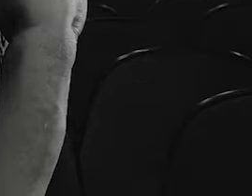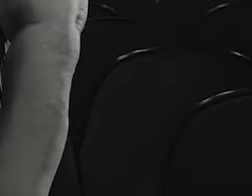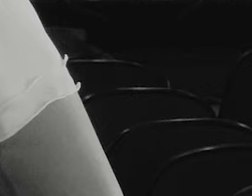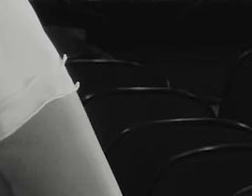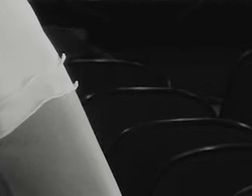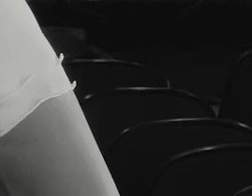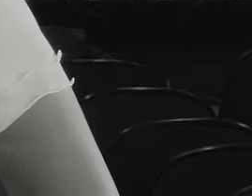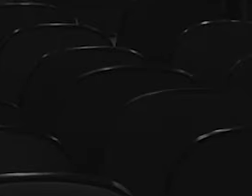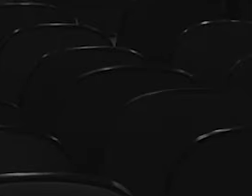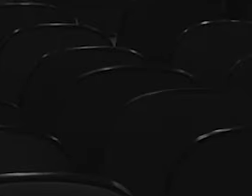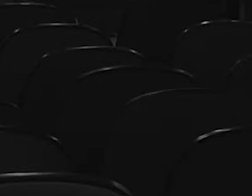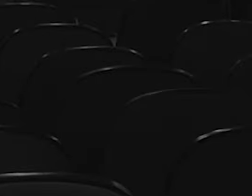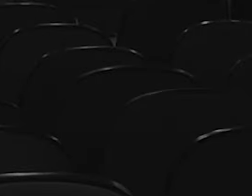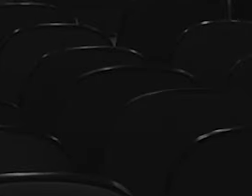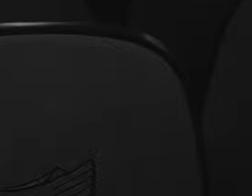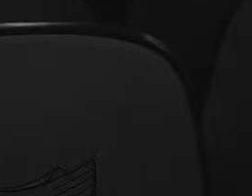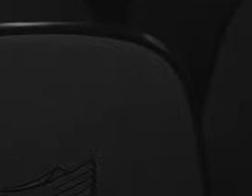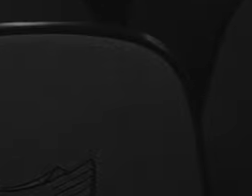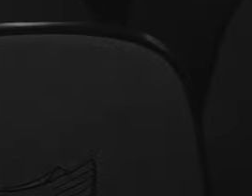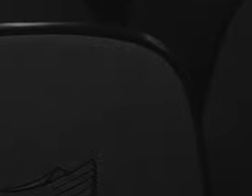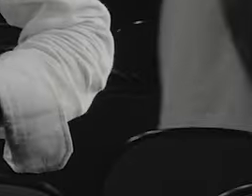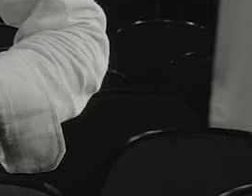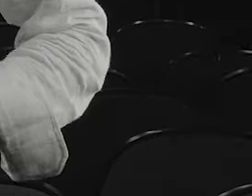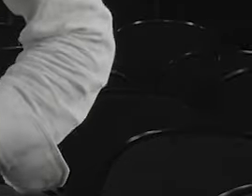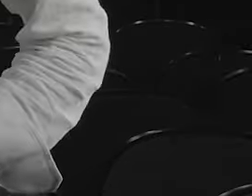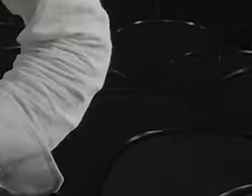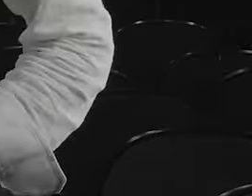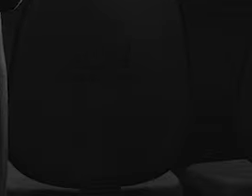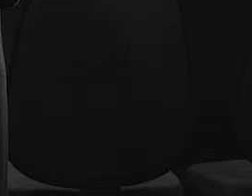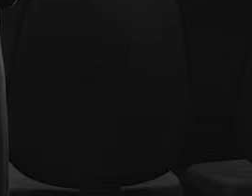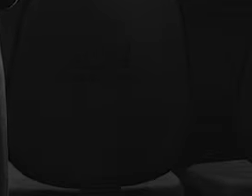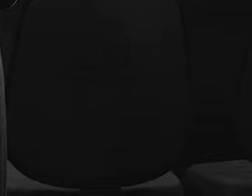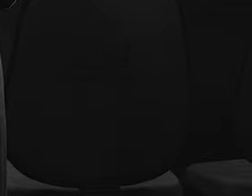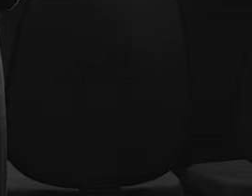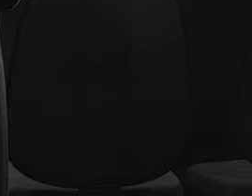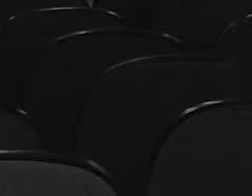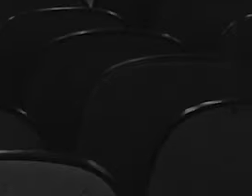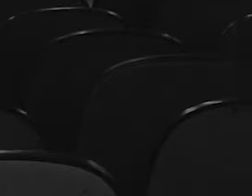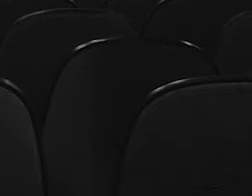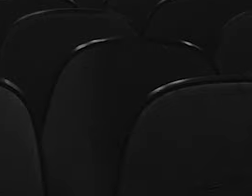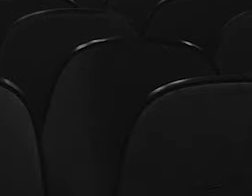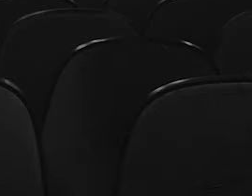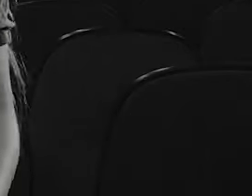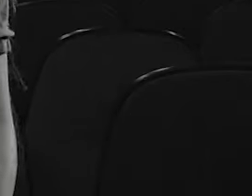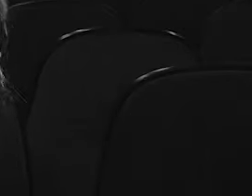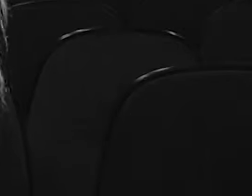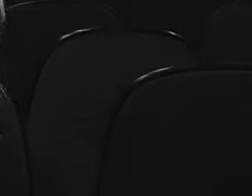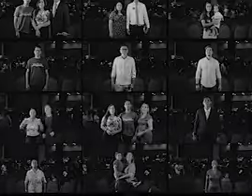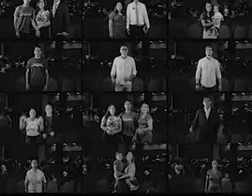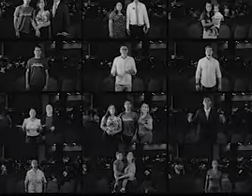Eu, igreja. Eu, igreja. Eu, igreja. Ser e servir. Ser e servir. Ser e servir.